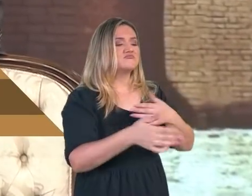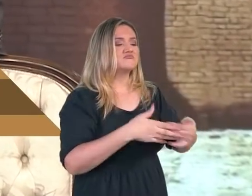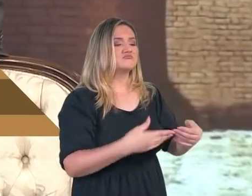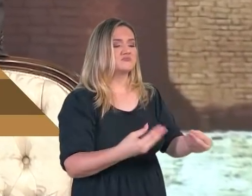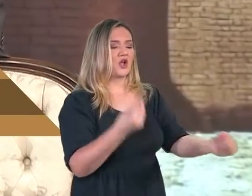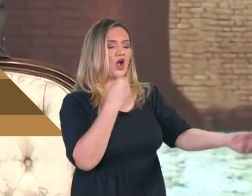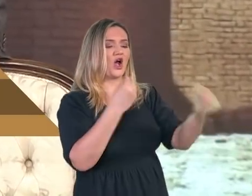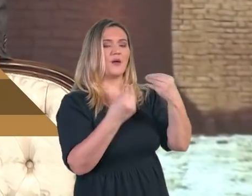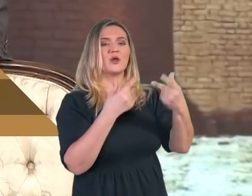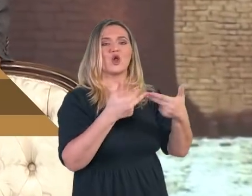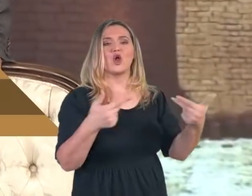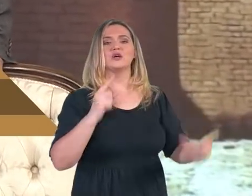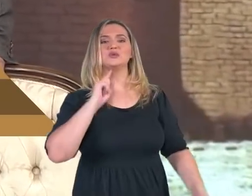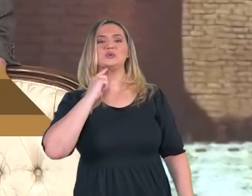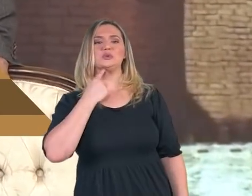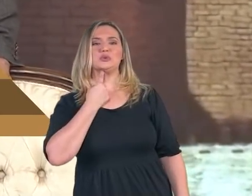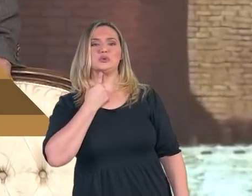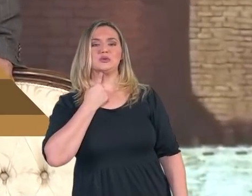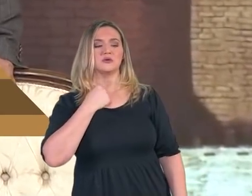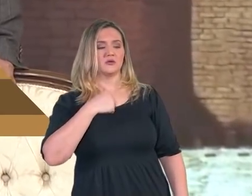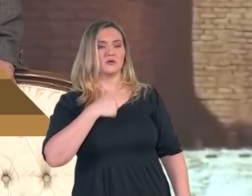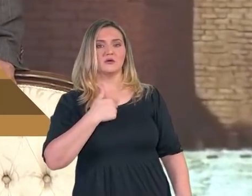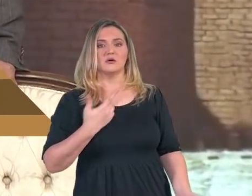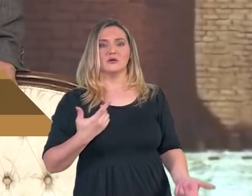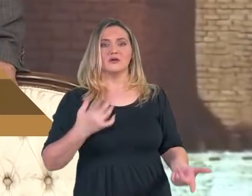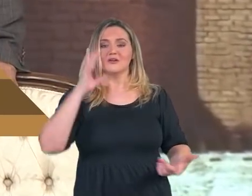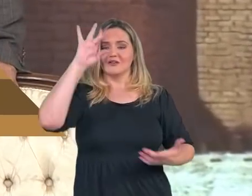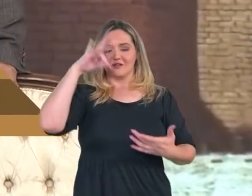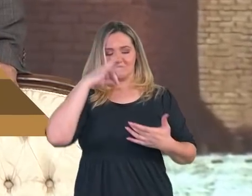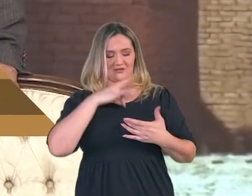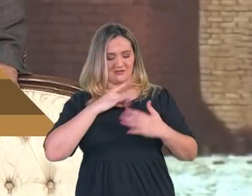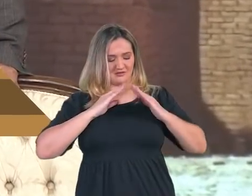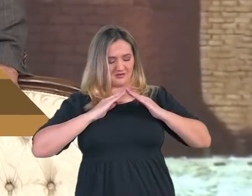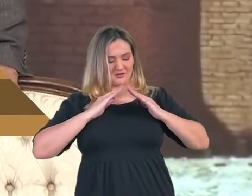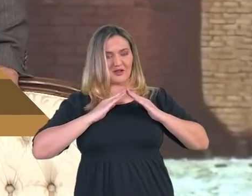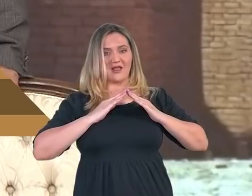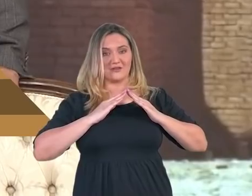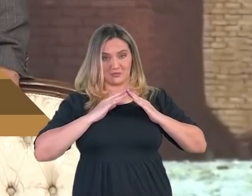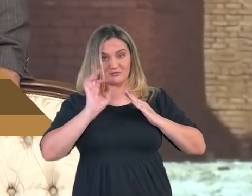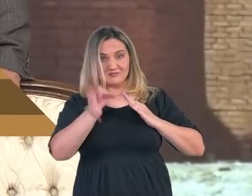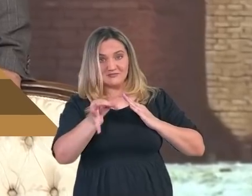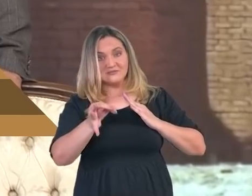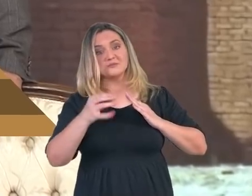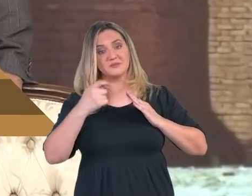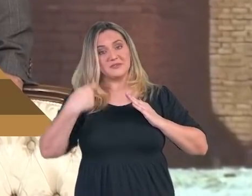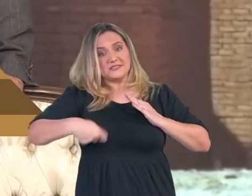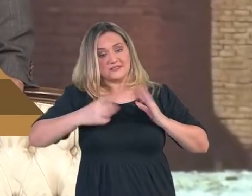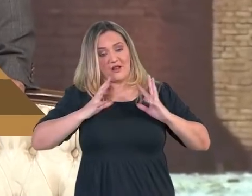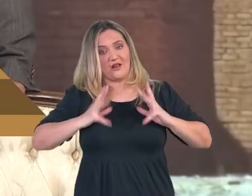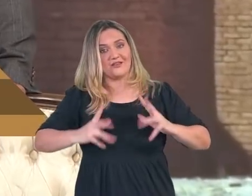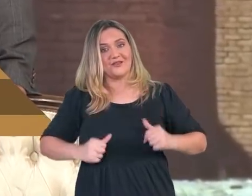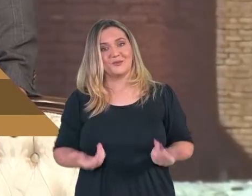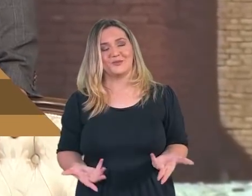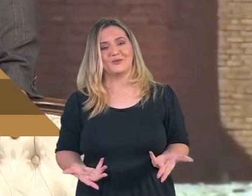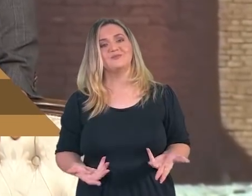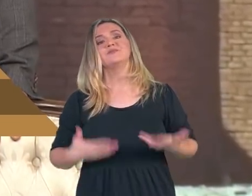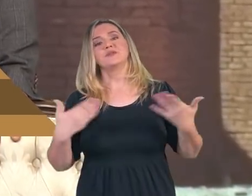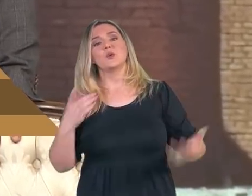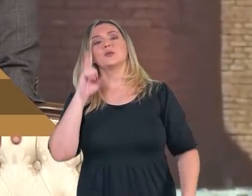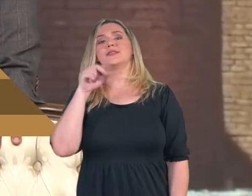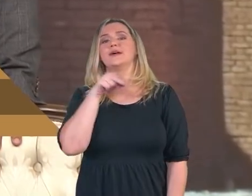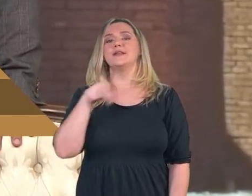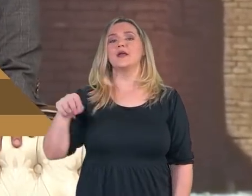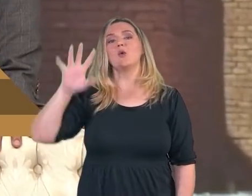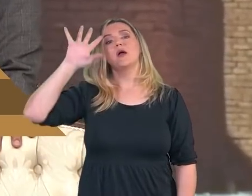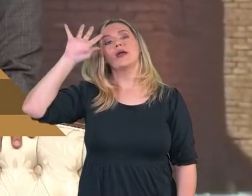Santo, que era o seu corpo. Aliás, a mesma palavra aparece em Daniel capítulo 1, verso 8, quando diz que Daniel resolveu